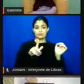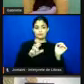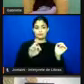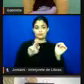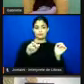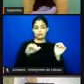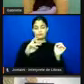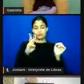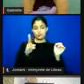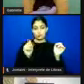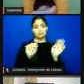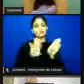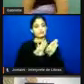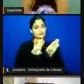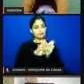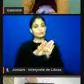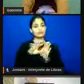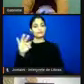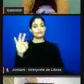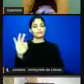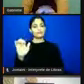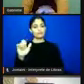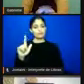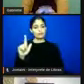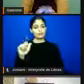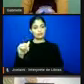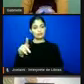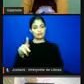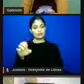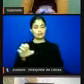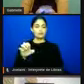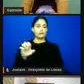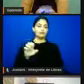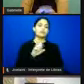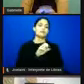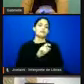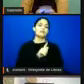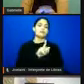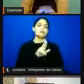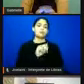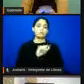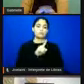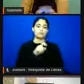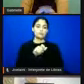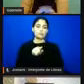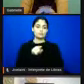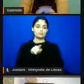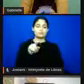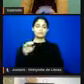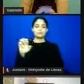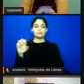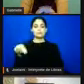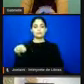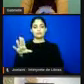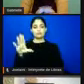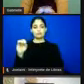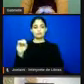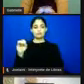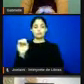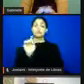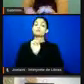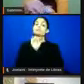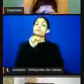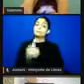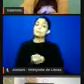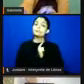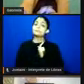cuidado, o Felipe Farré, o Luiz Fernando dos Santos e o Enio Grigio. Depois, a gente tem o mapa, que ficou